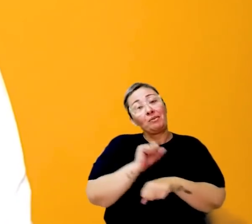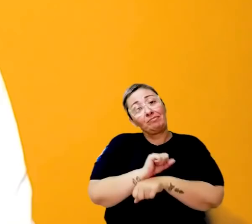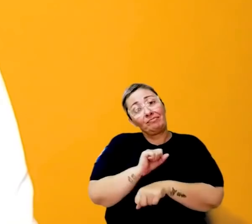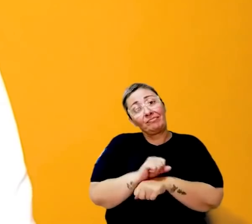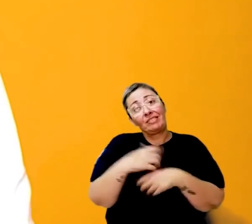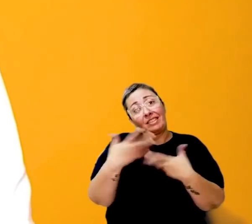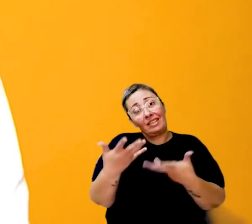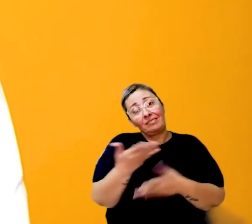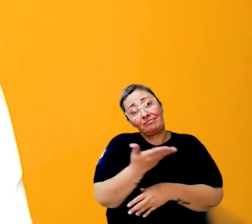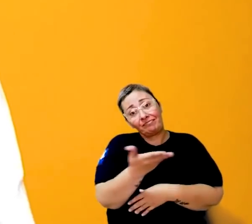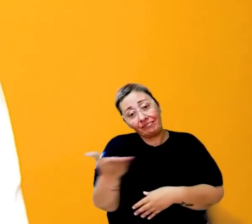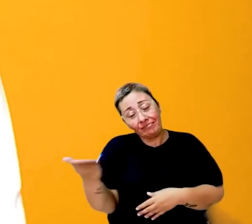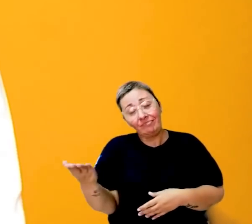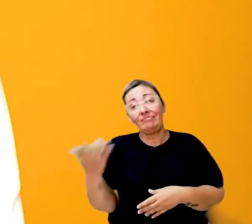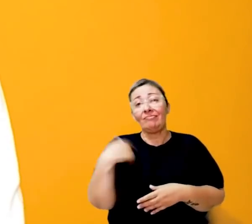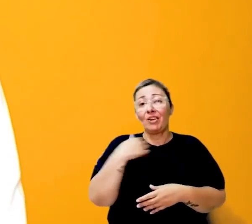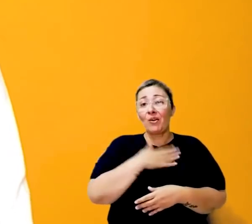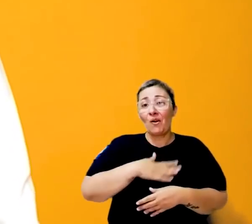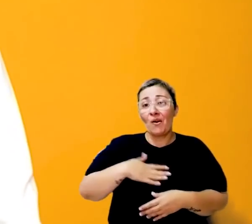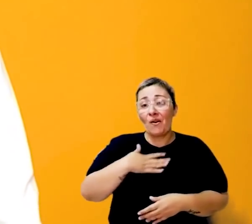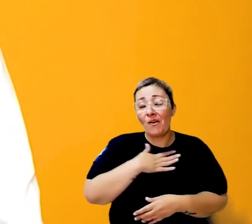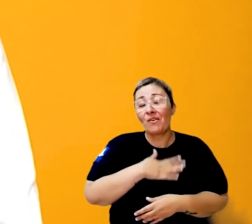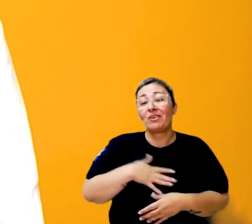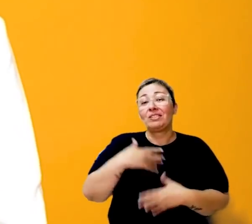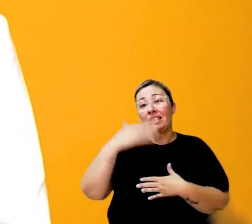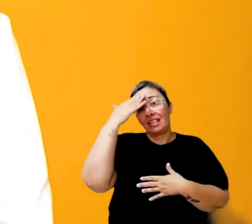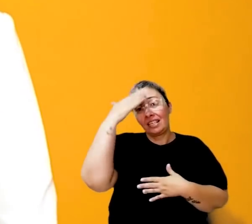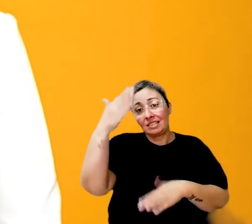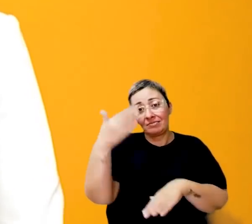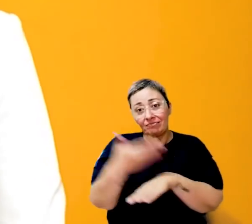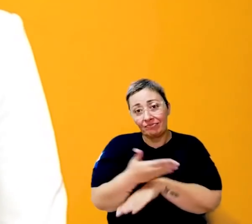que vocês tenham gostado.